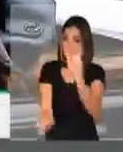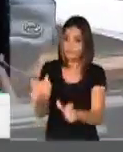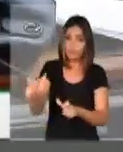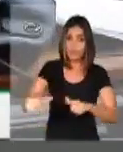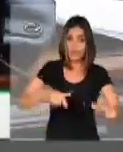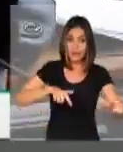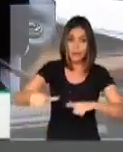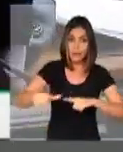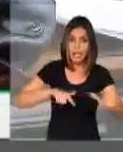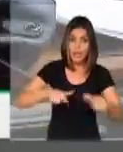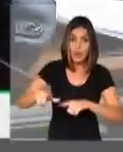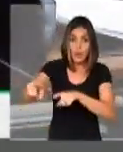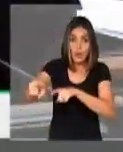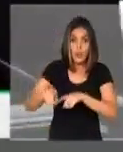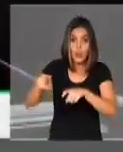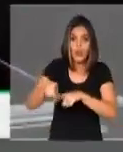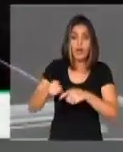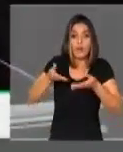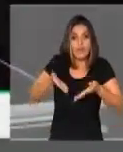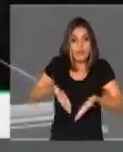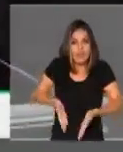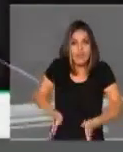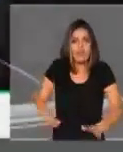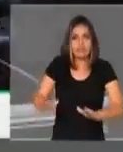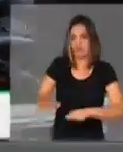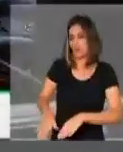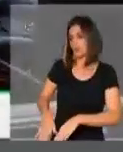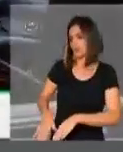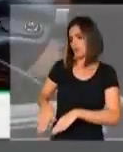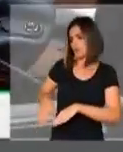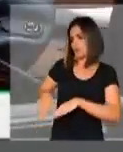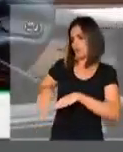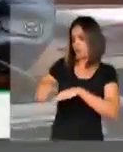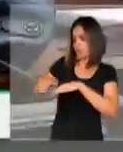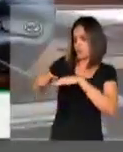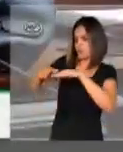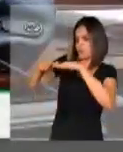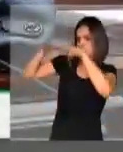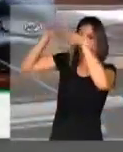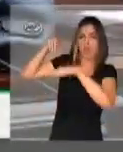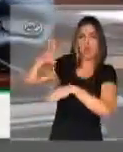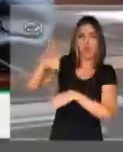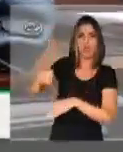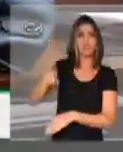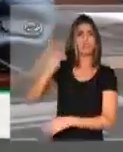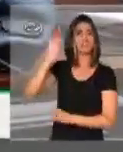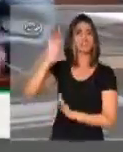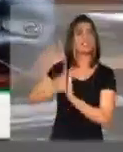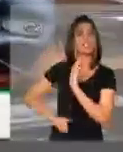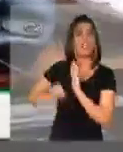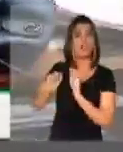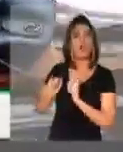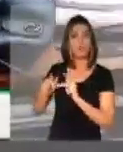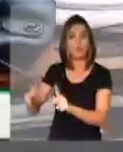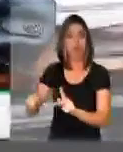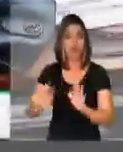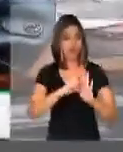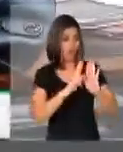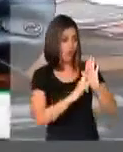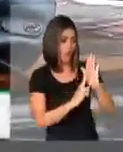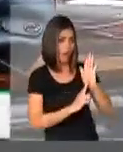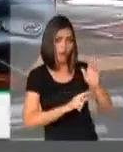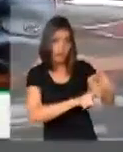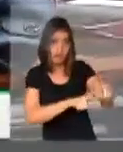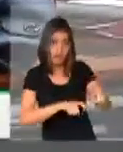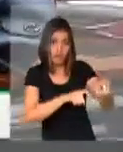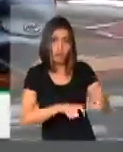desde a infância, porque quem mora na roça, quem gera o direito de aposentar pelo critério de aposentadoria rural,